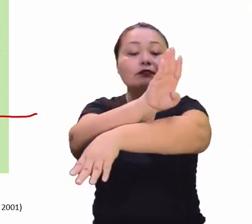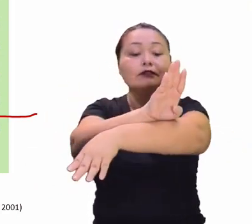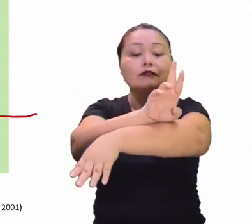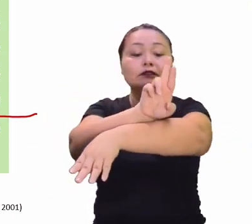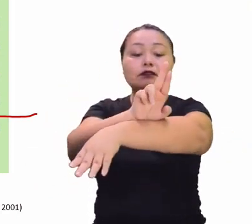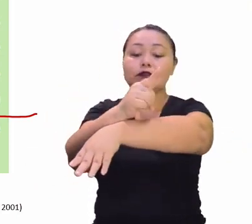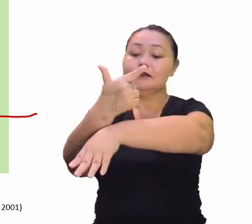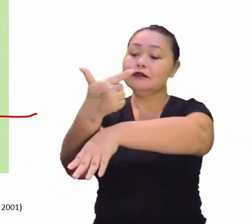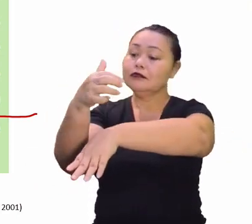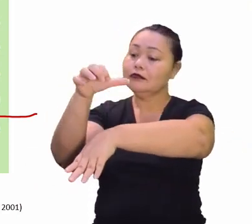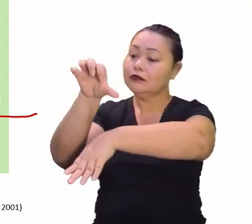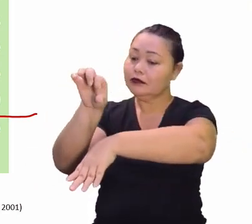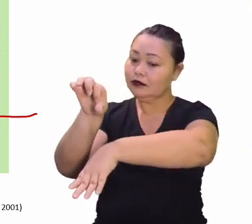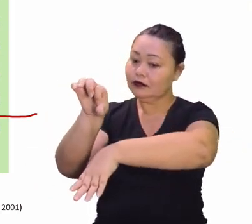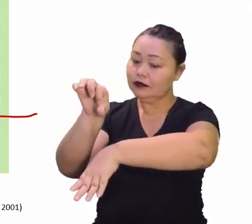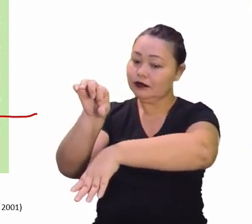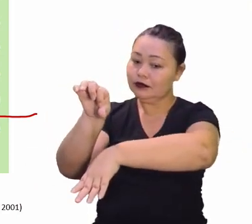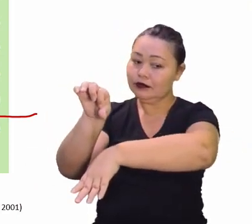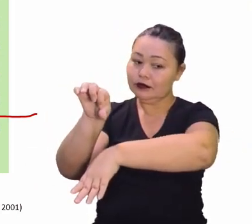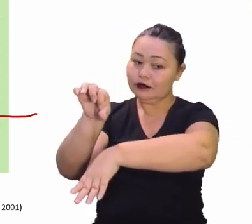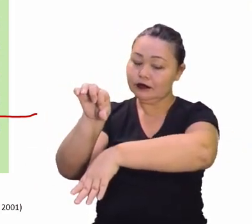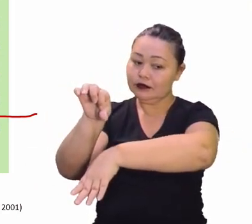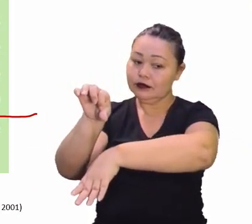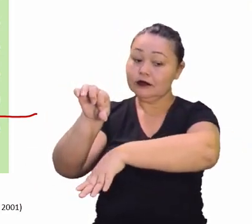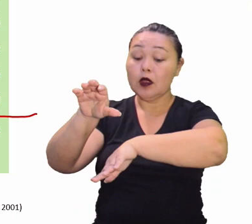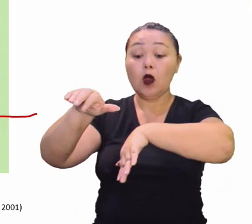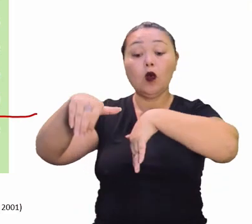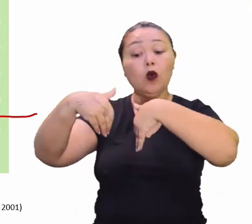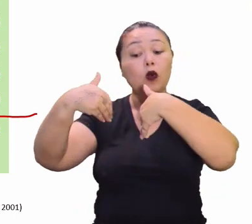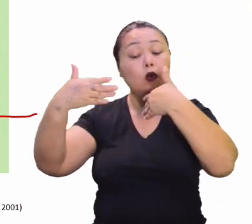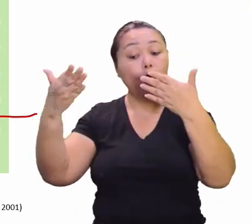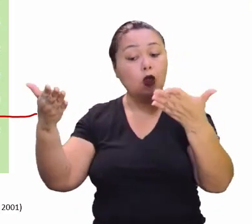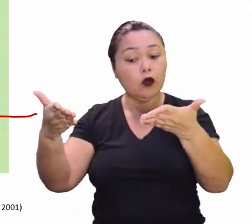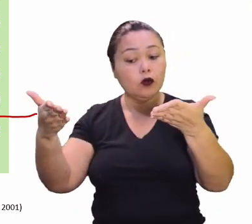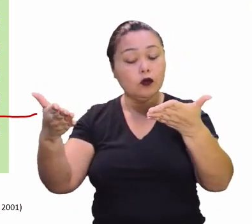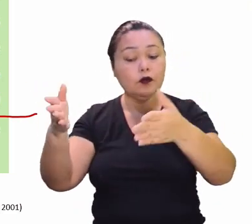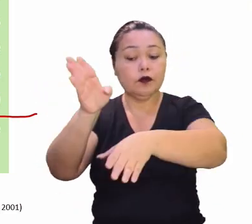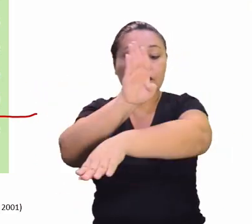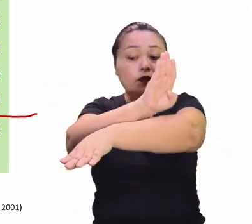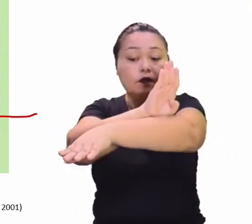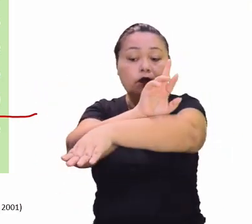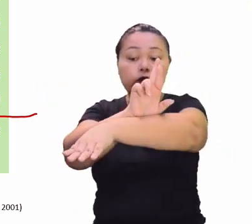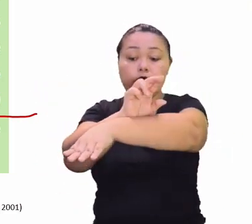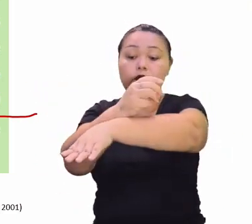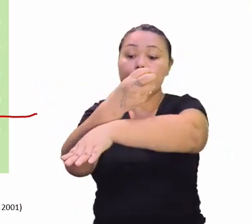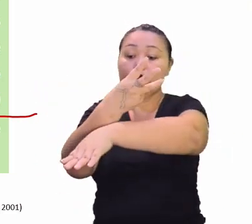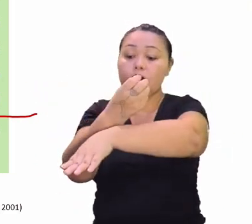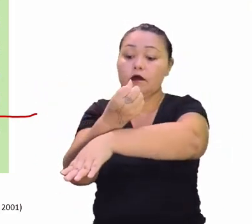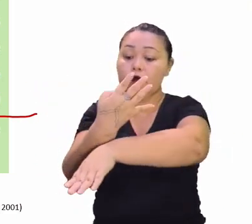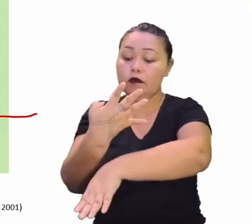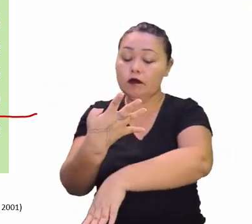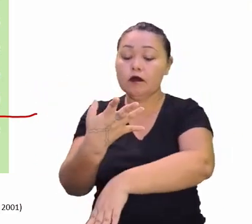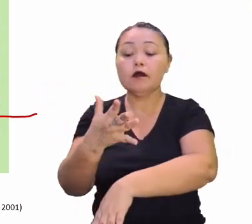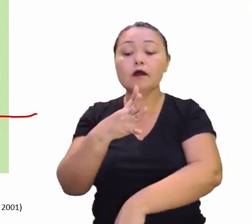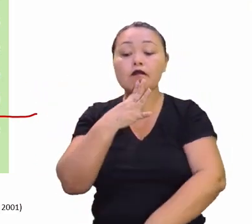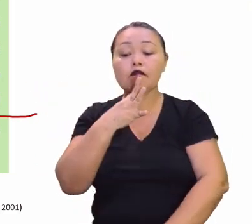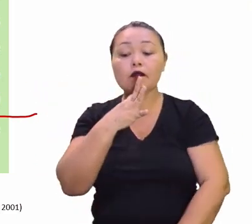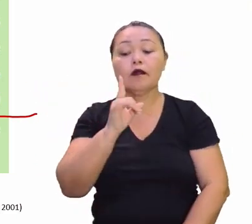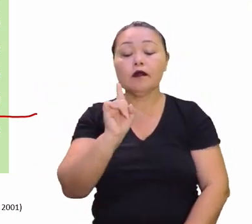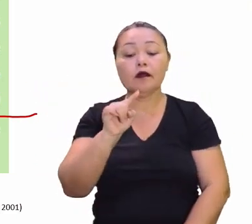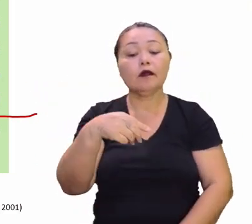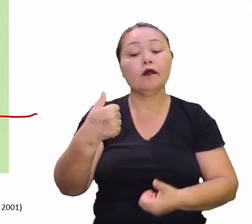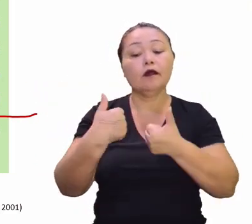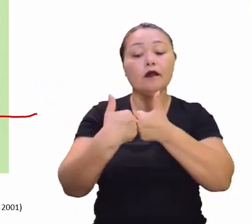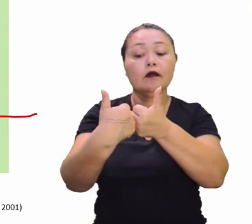BR-29. E aí, professor Jorge, A BR-29 é a atual 364, meu querido, que você conhece